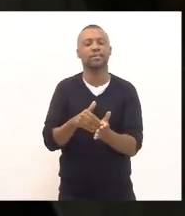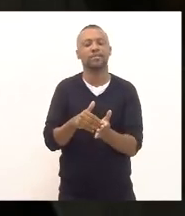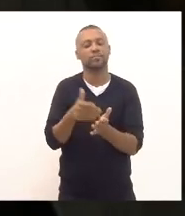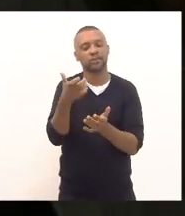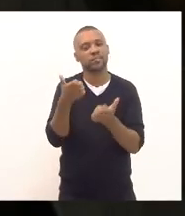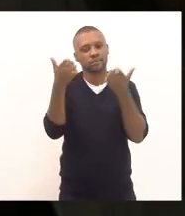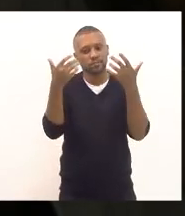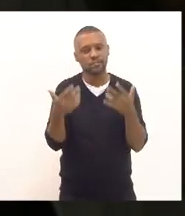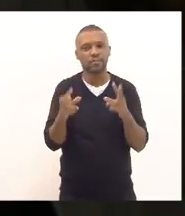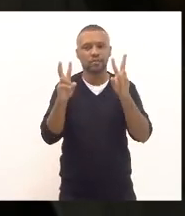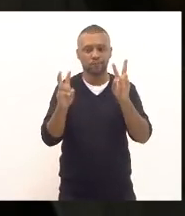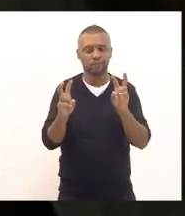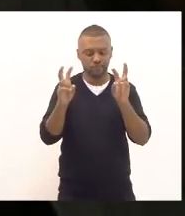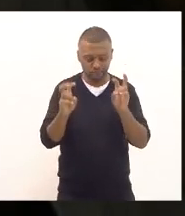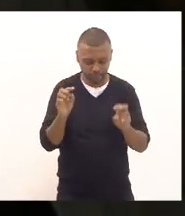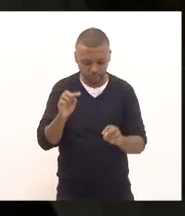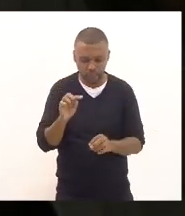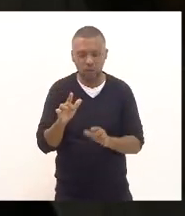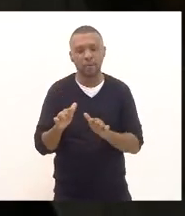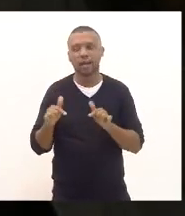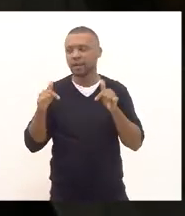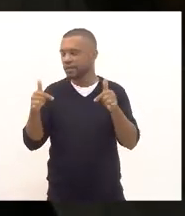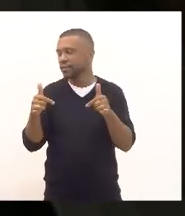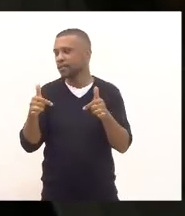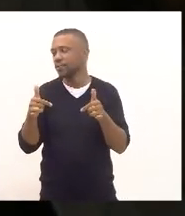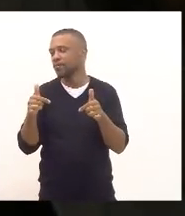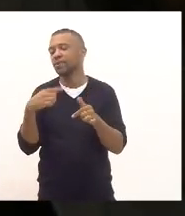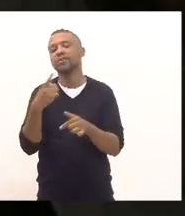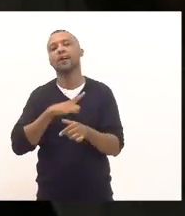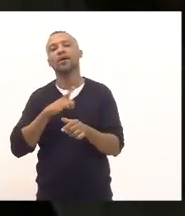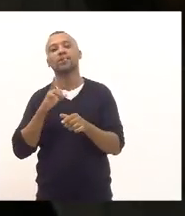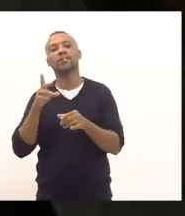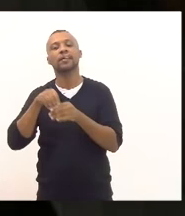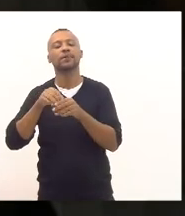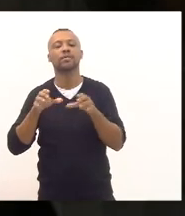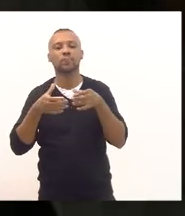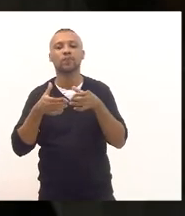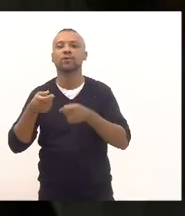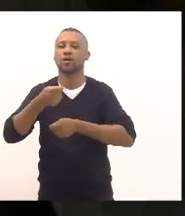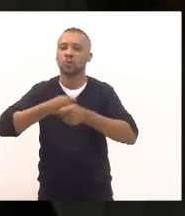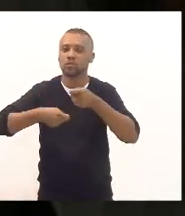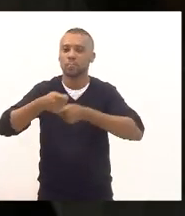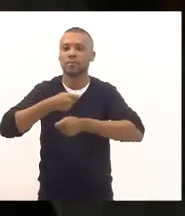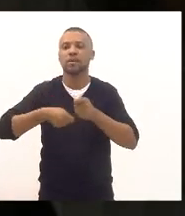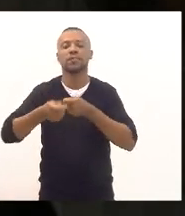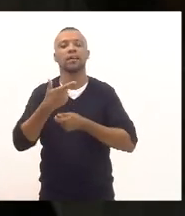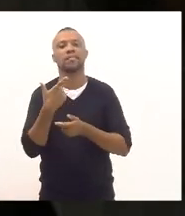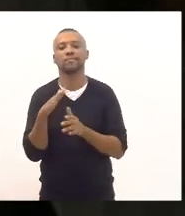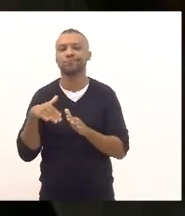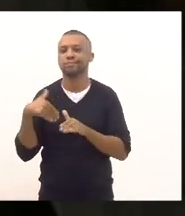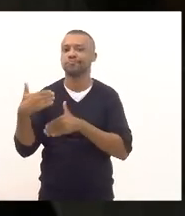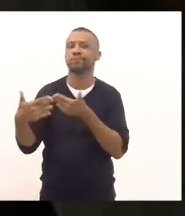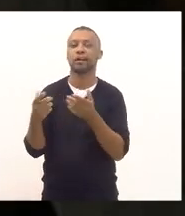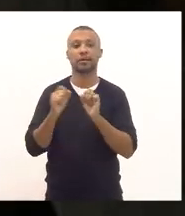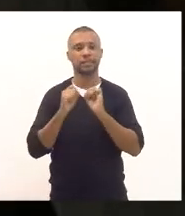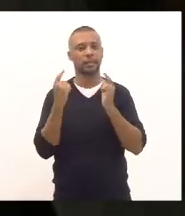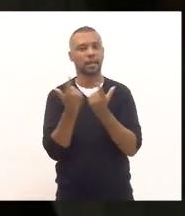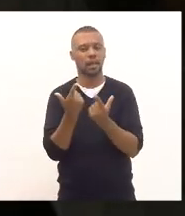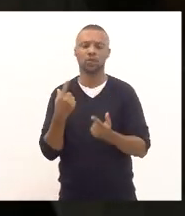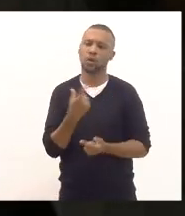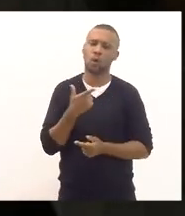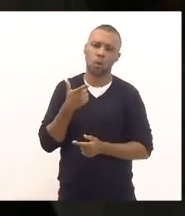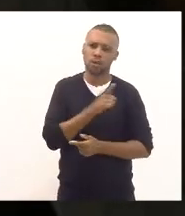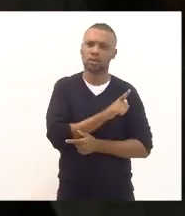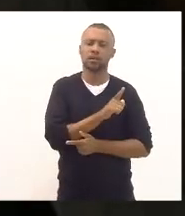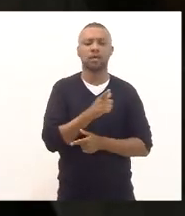e para sair do Jordão uma iniciativa que nós tivemos a comissão de economia e que acabou essa e avançando aqui na Assembleia Legislativa